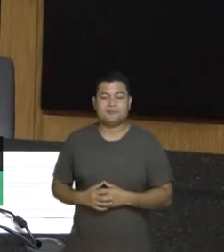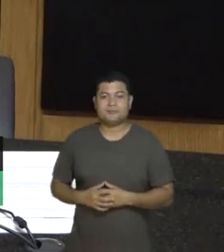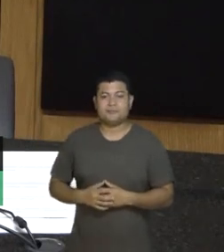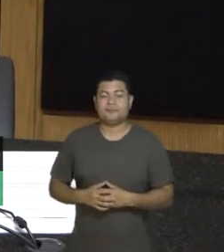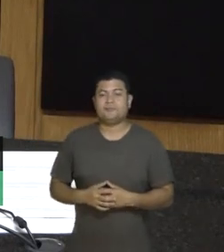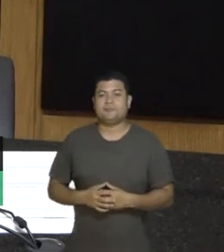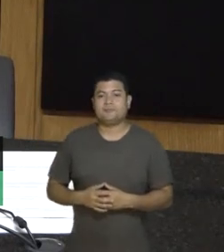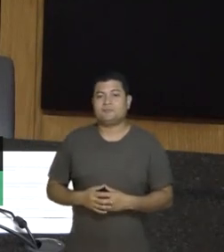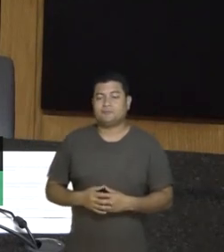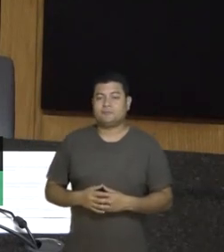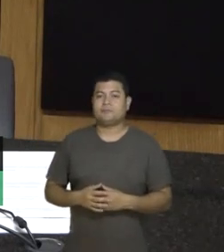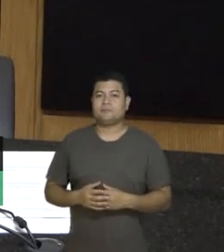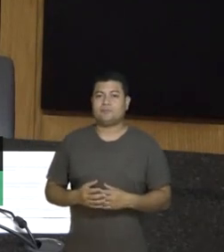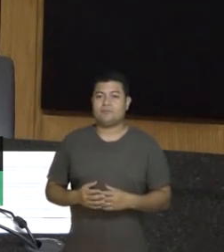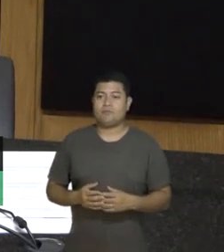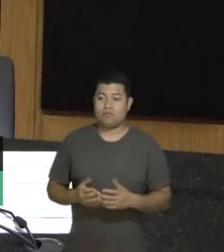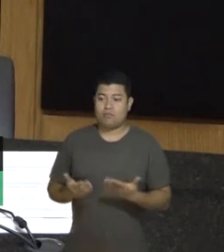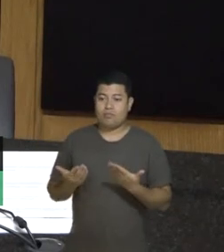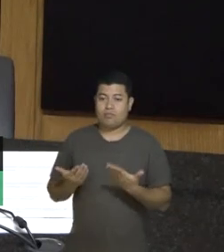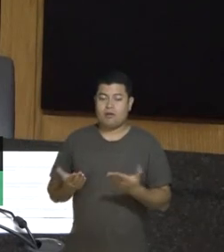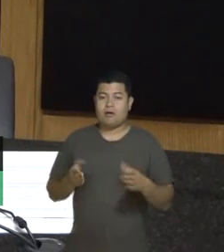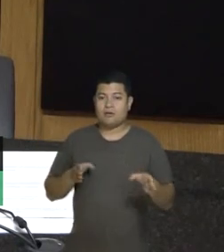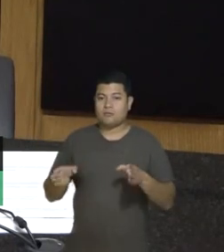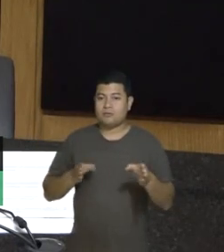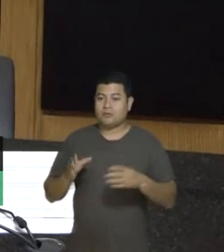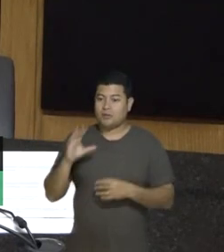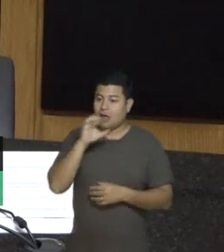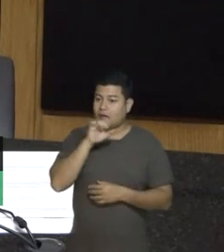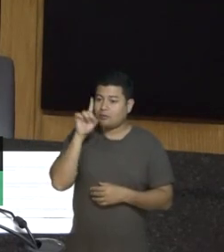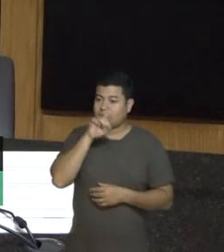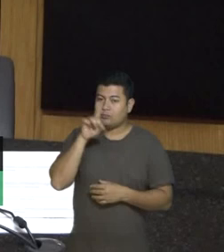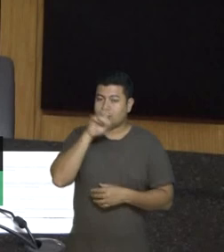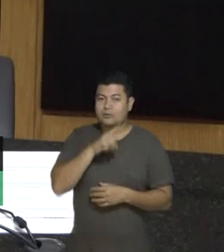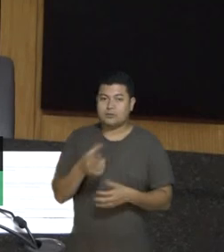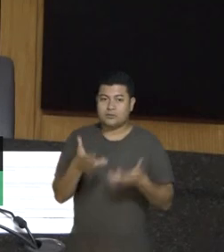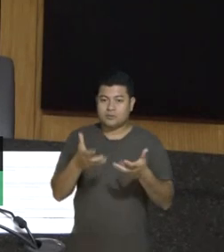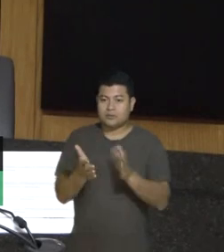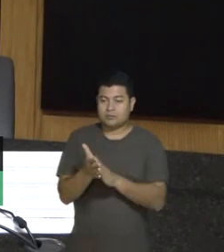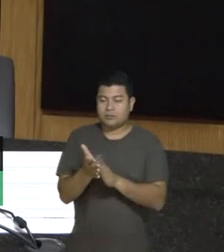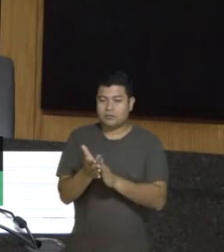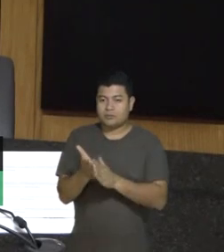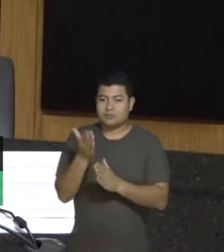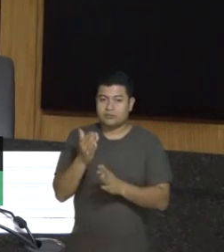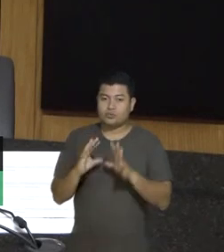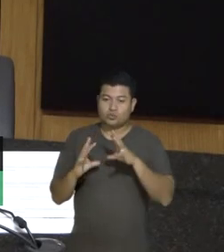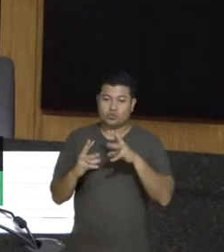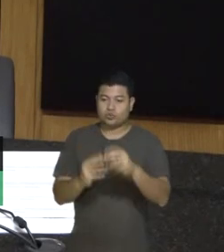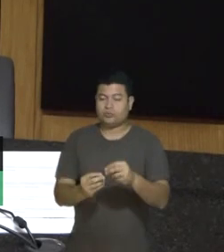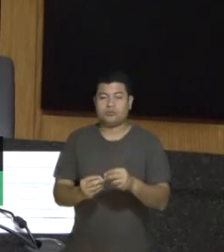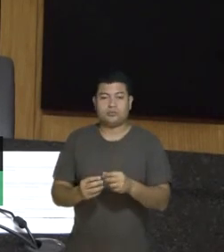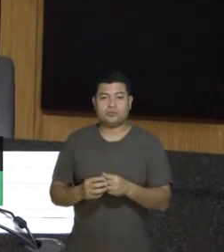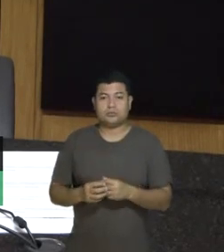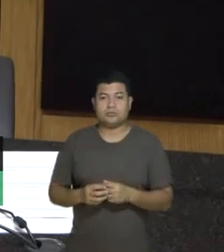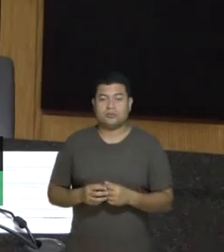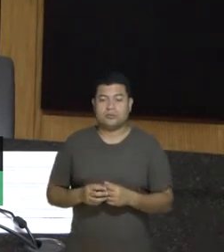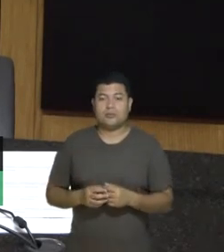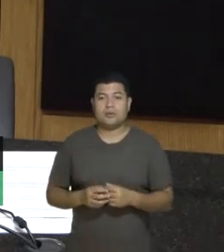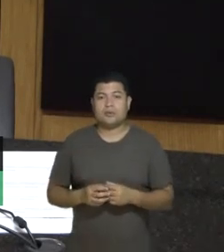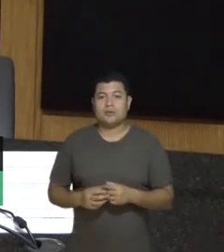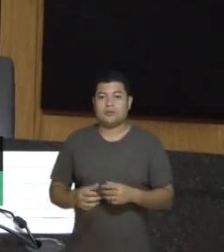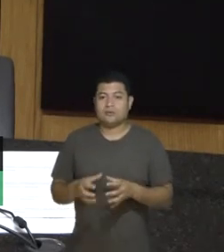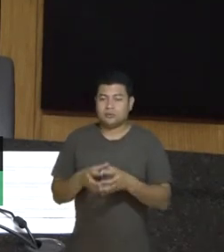abrilhantar ainda mais este momento, neste fim de semana, eu quero lhe parabenizar por tudo isso. Apesar, além do senhor ser um